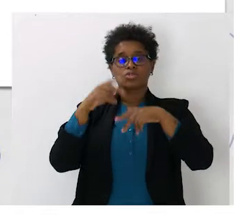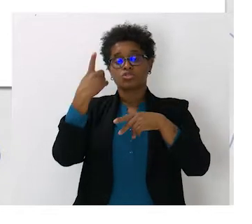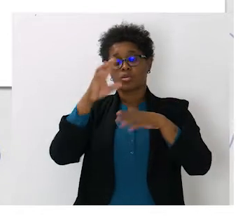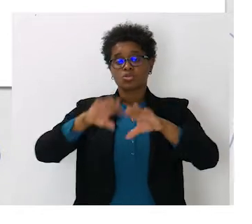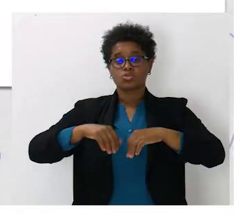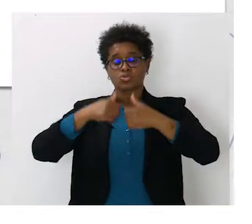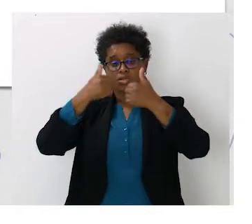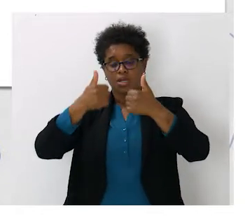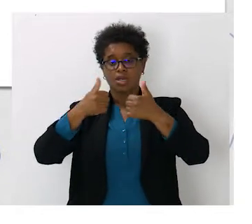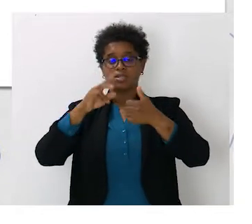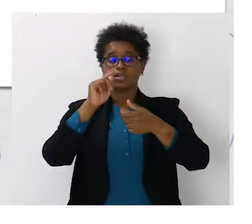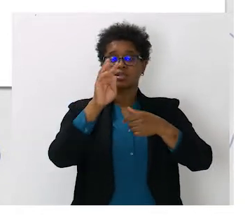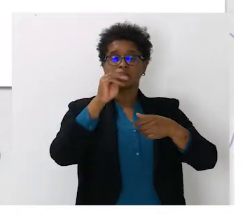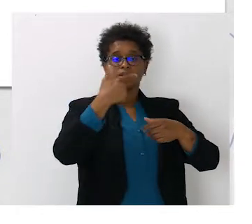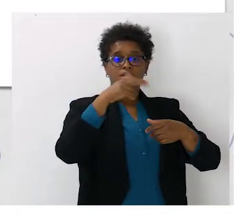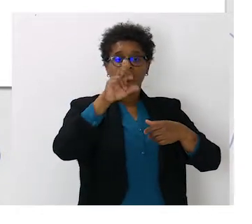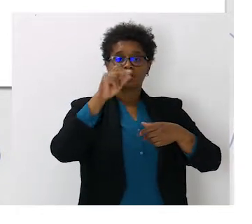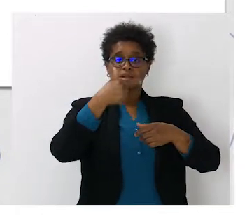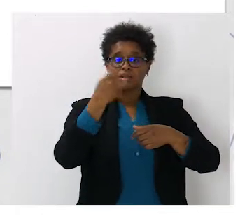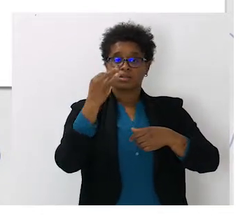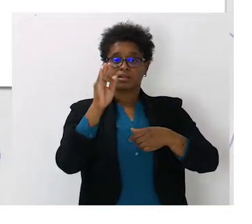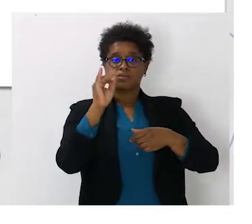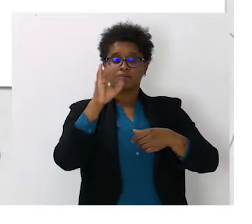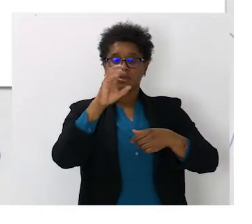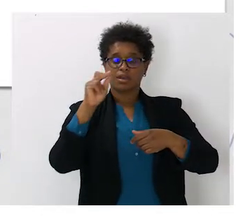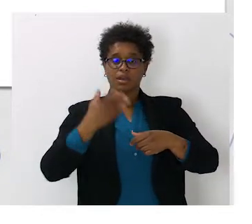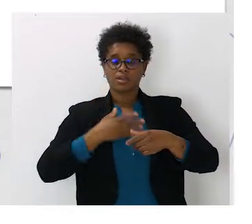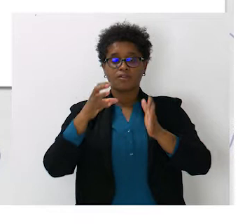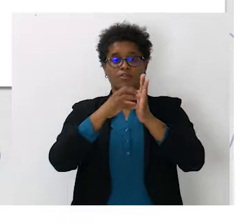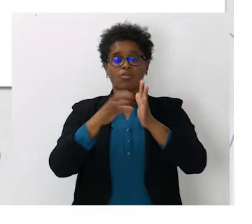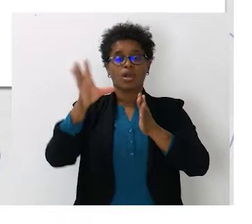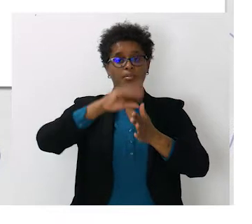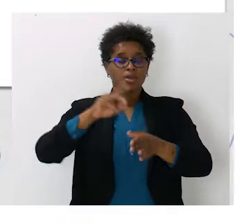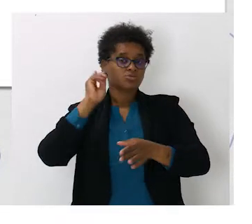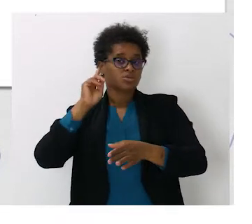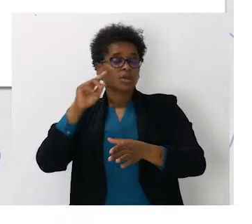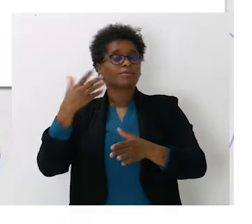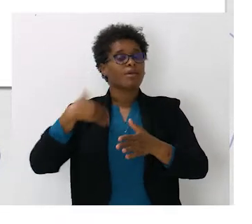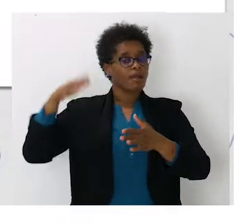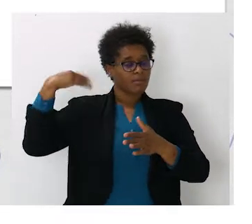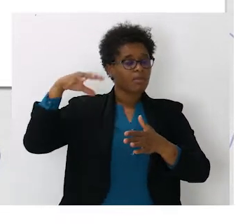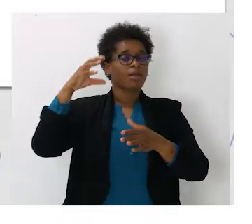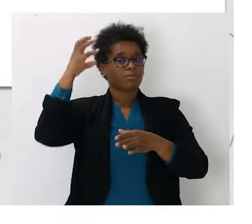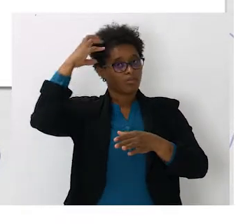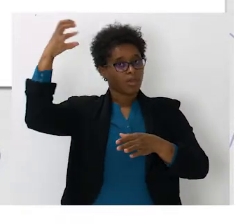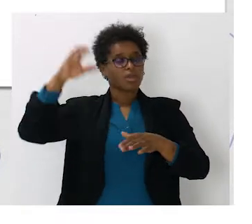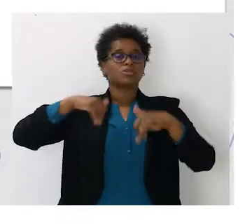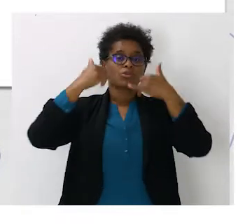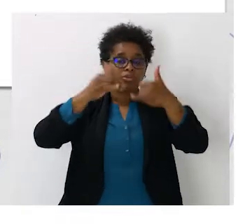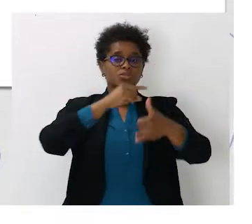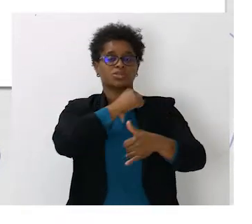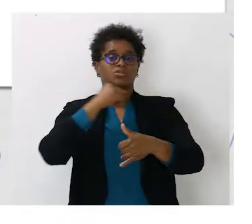uma sociedade estratificada. A figura mais importante era a do rei, depois